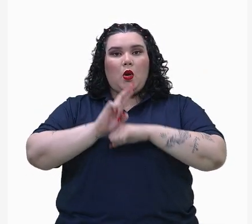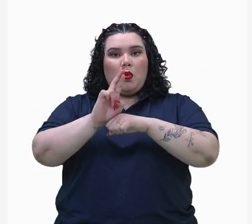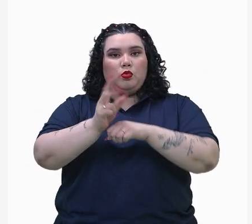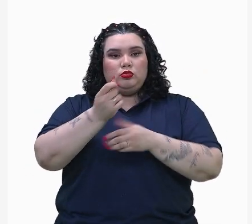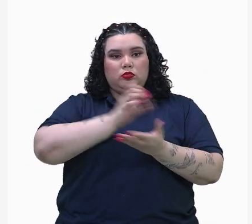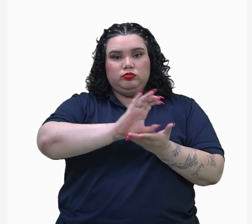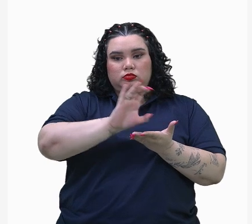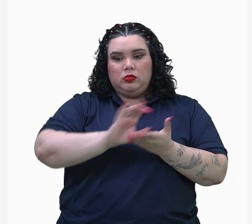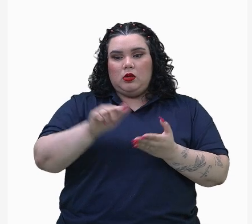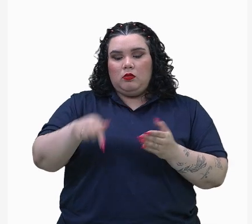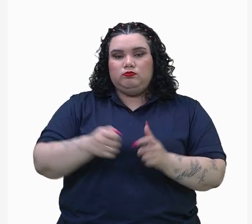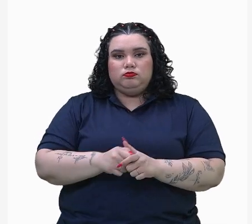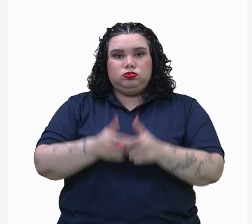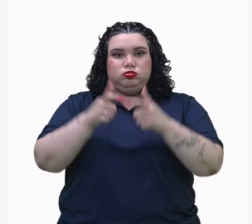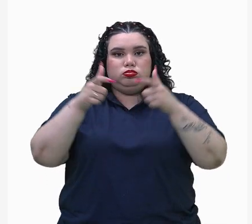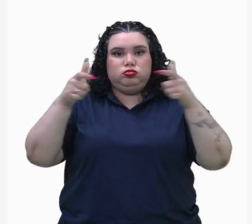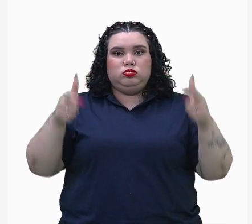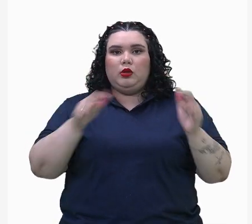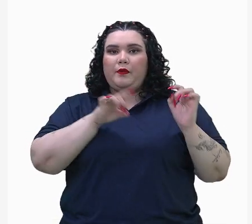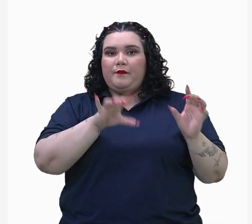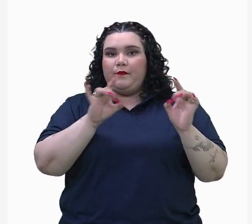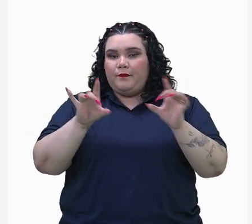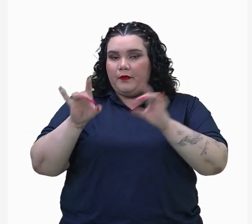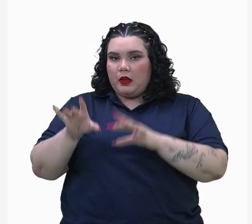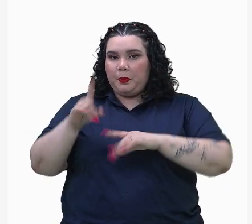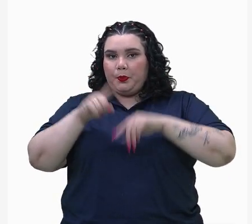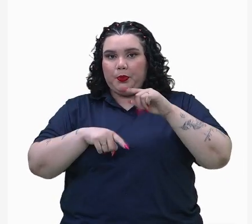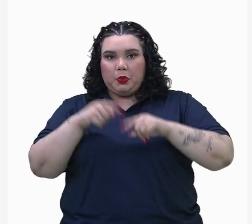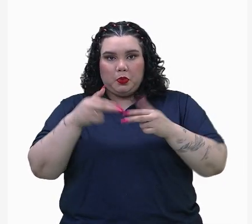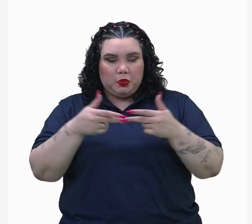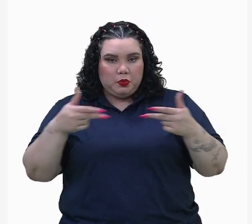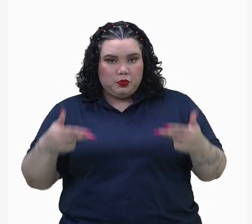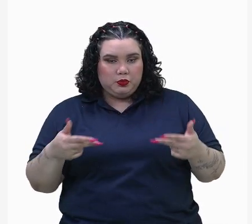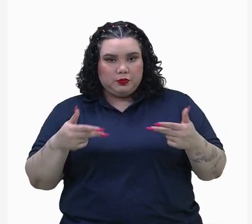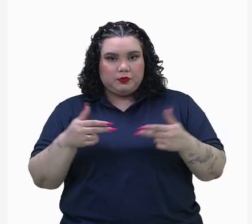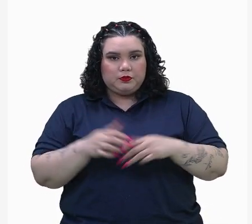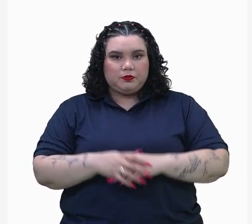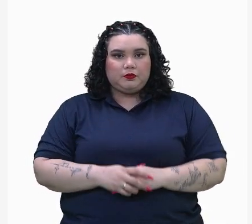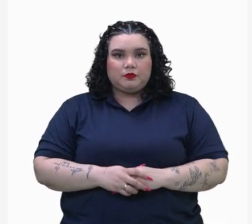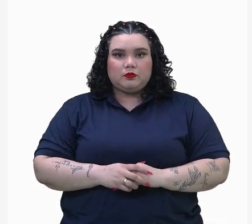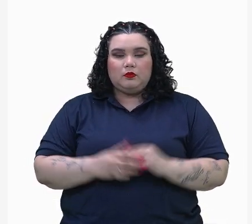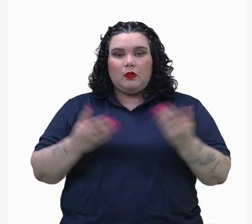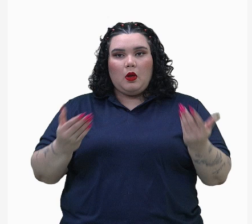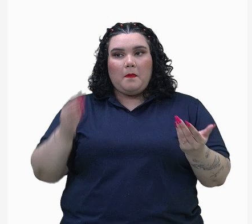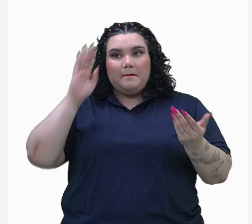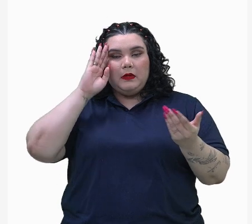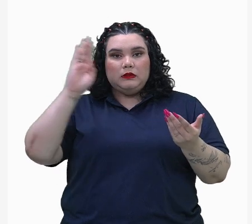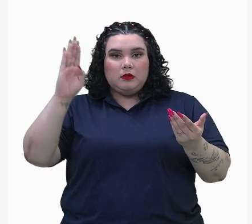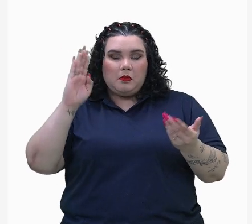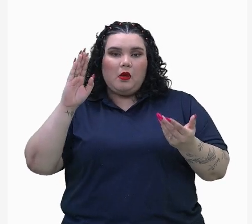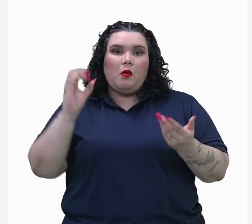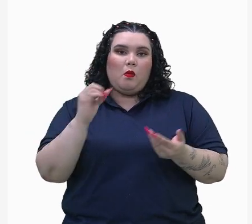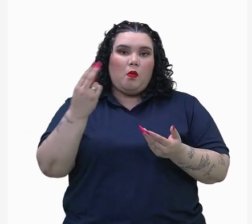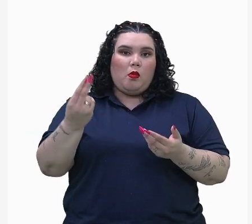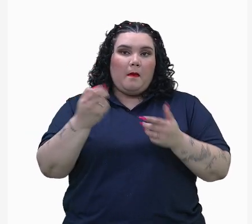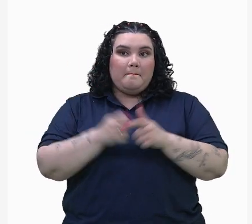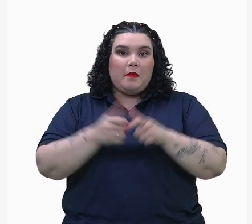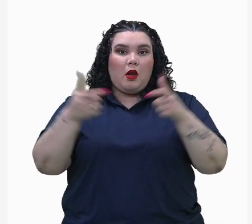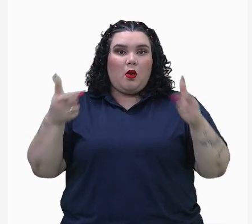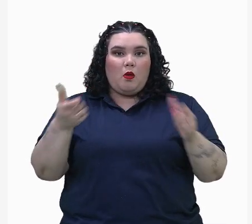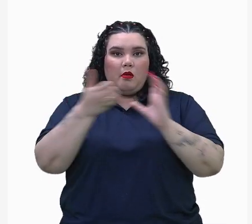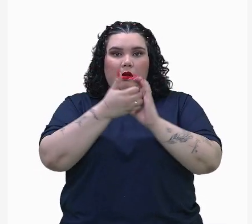expandir o comércio, tá, gente? Ou seja, uma das principais, por que não dizer a maior característica